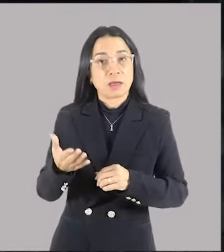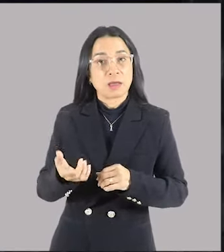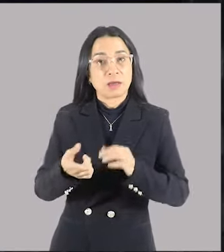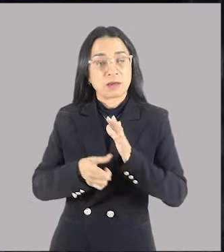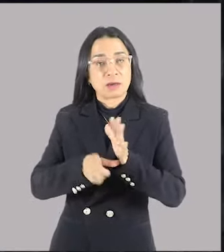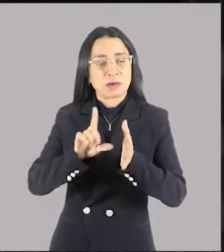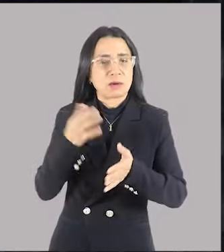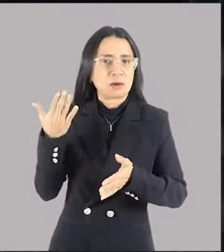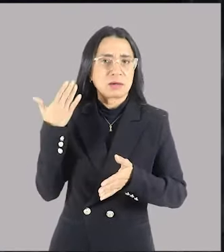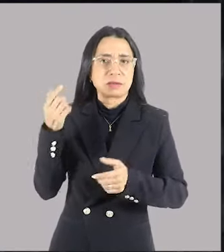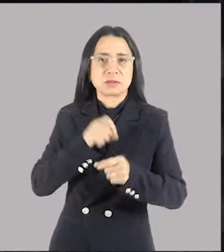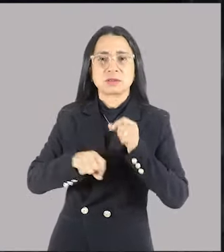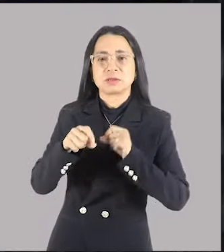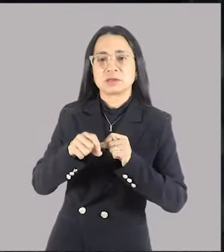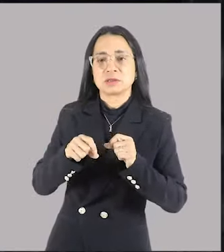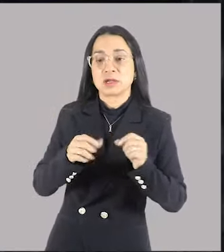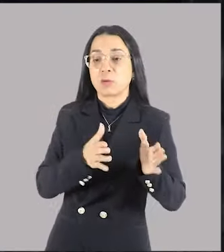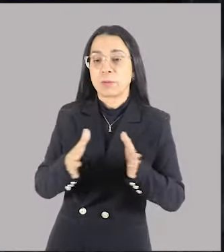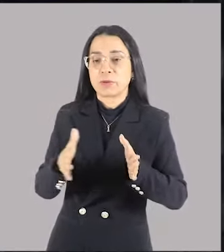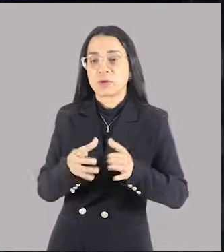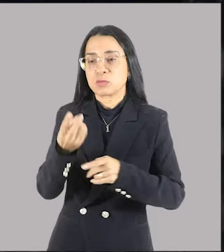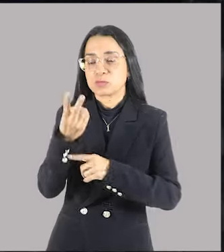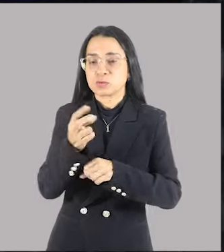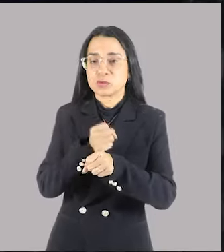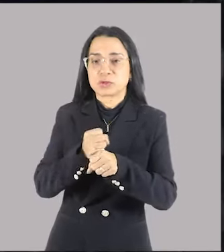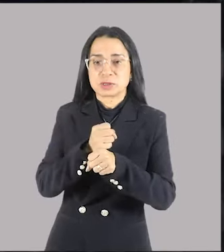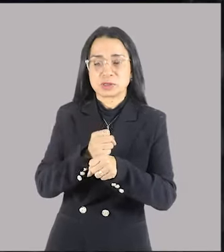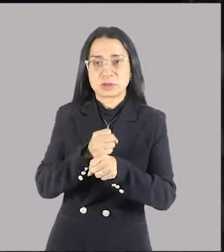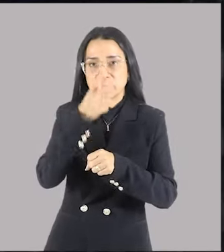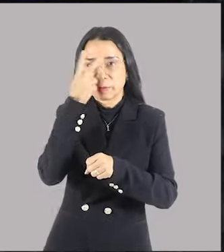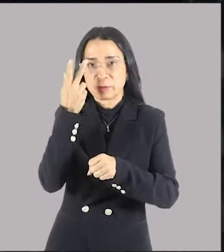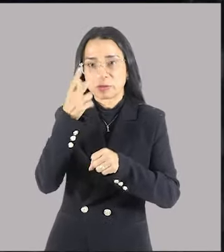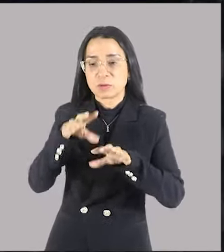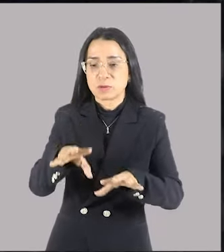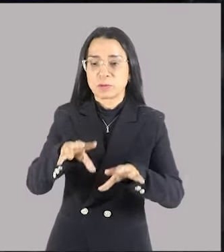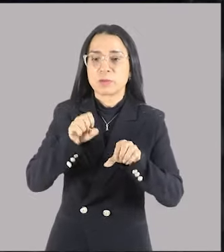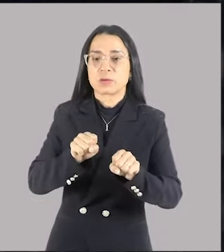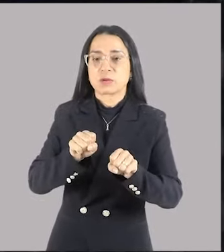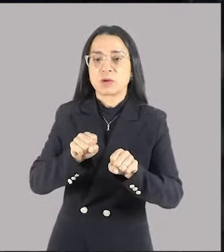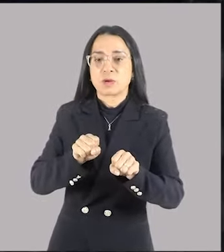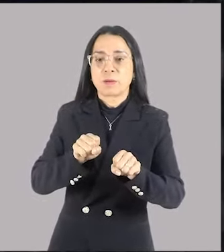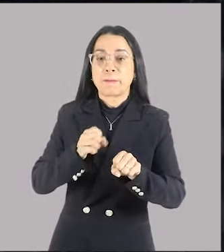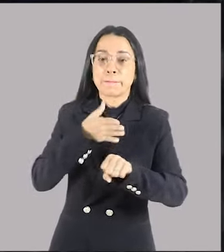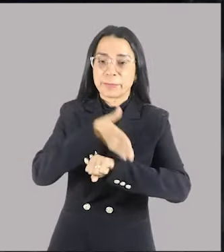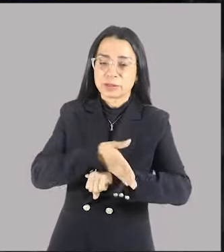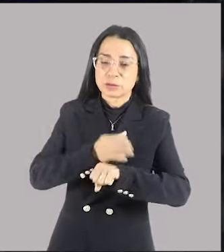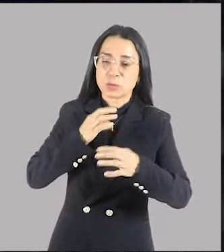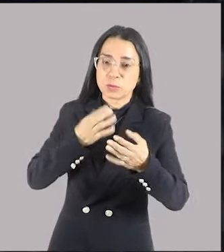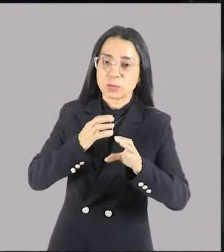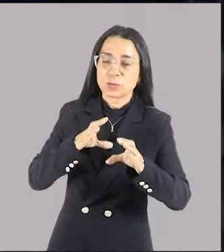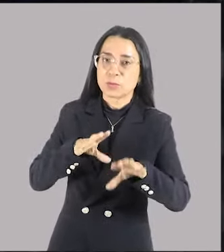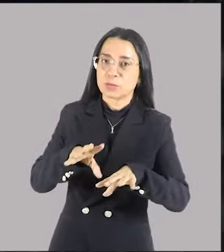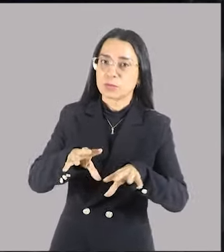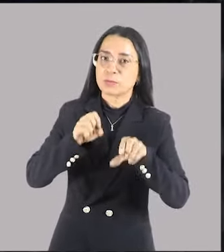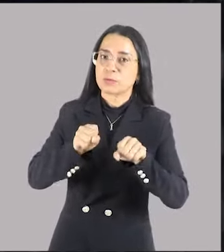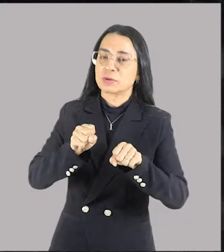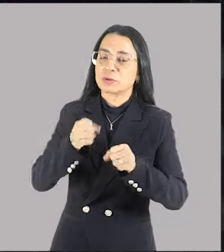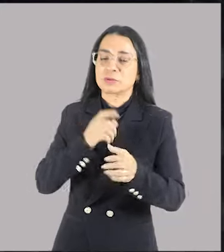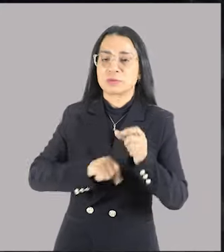alguém portanto tomaria posse seria aprovado em concurso público tomaria posse em cargo efetivo e passaria 2